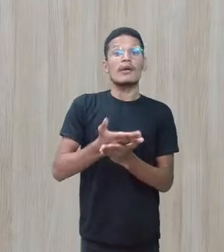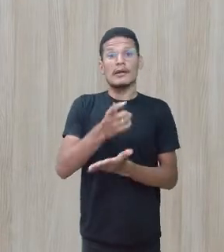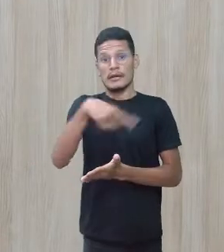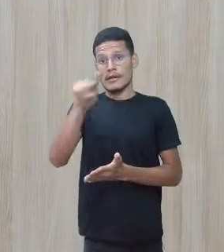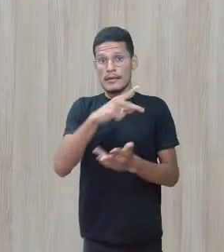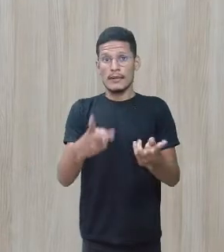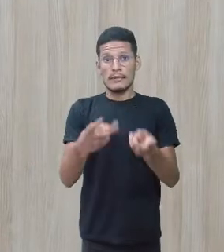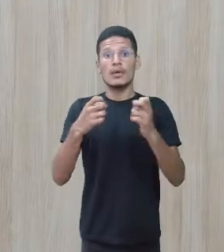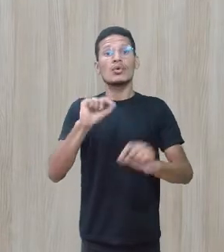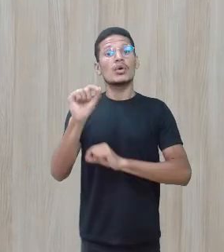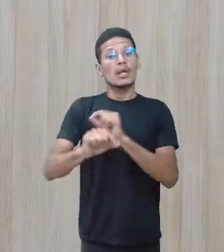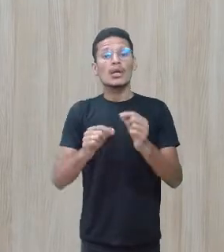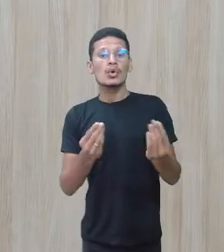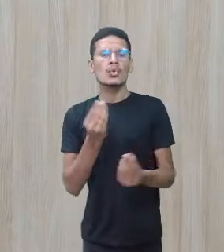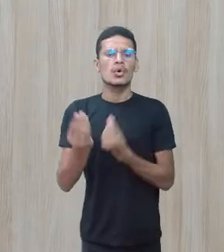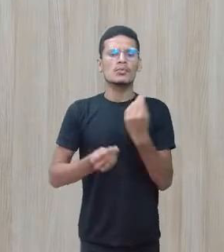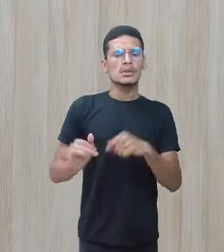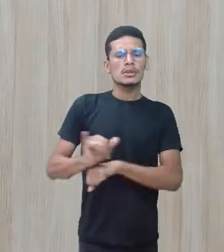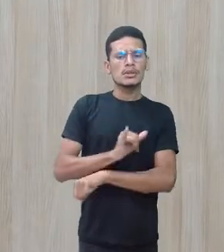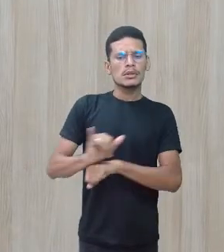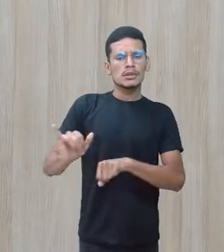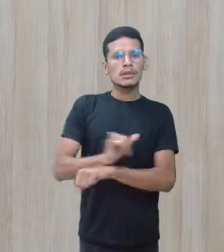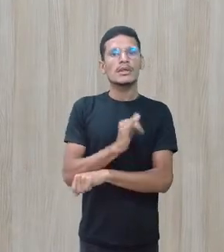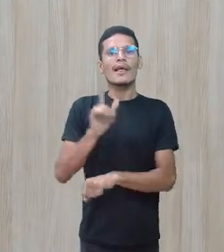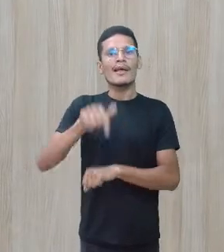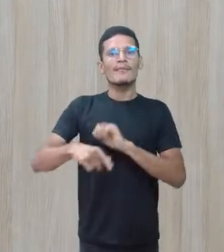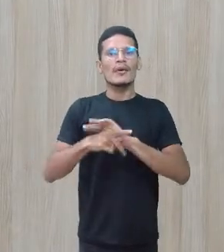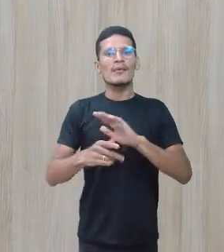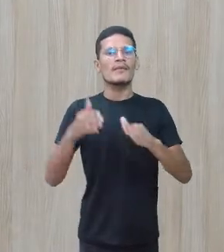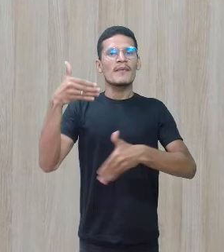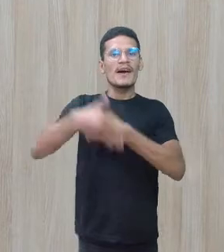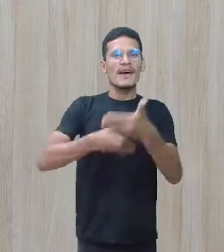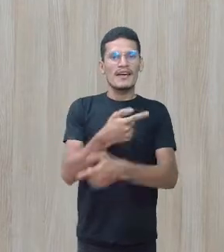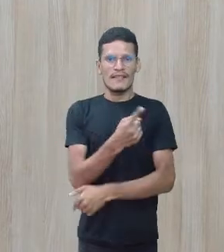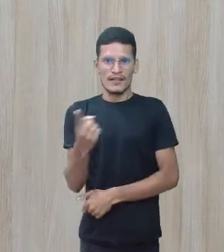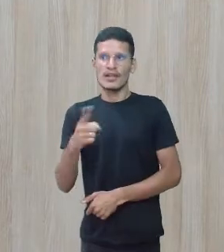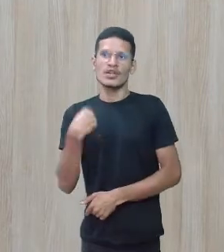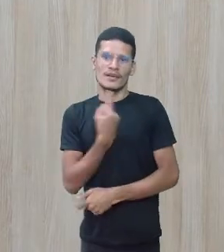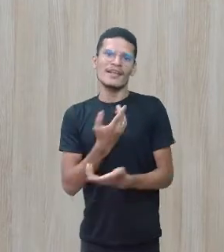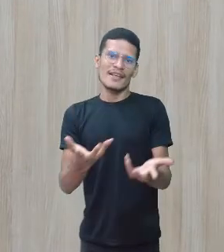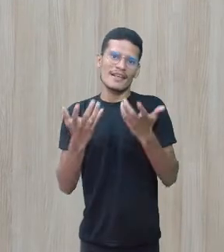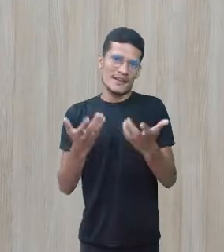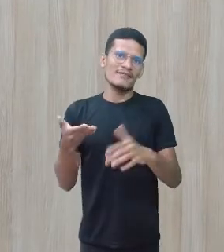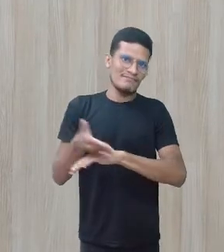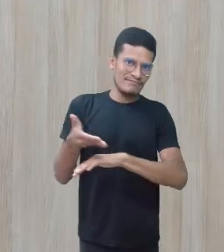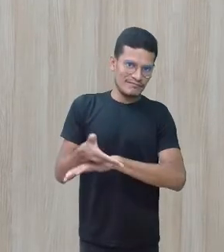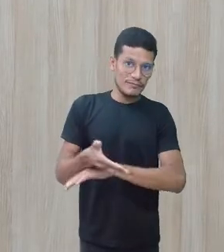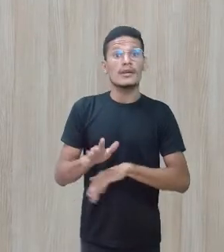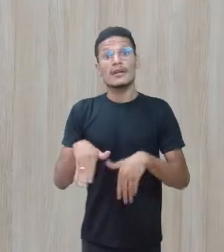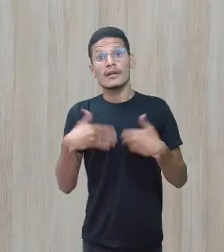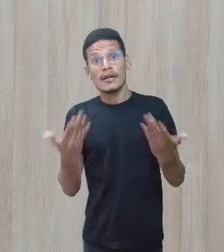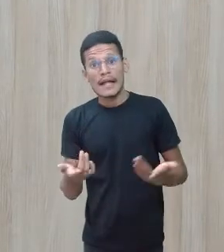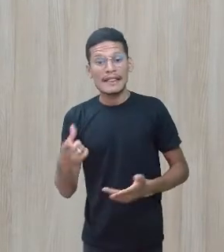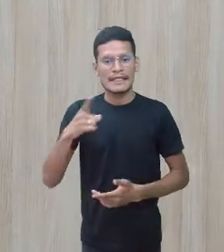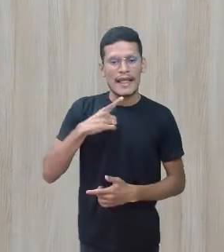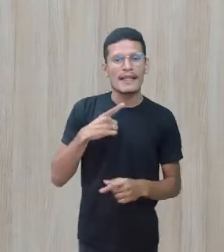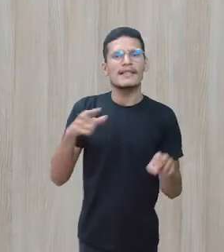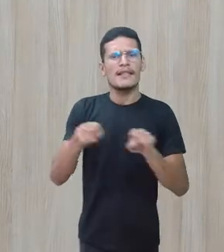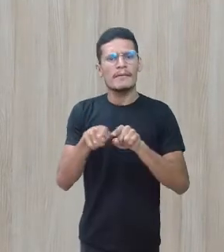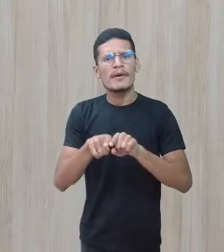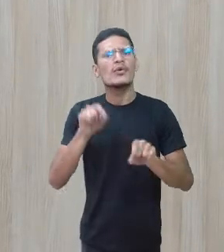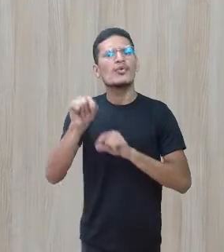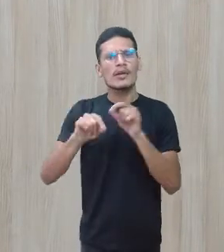dinâmica muda completamente com a participação de vocês, e é isso que a gente quer, tá bom? Então, né, a gente tem que ter aqui, além